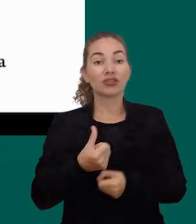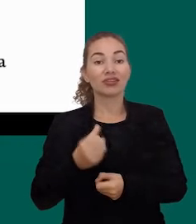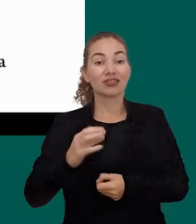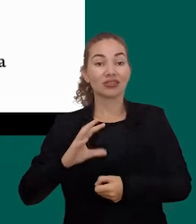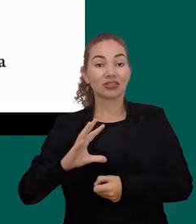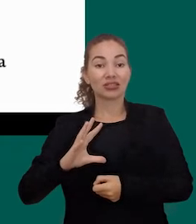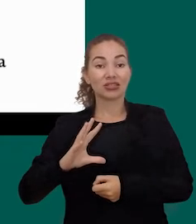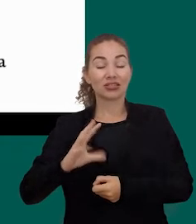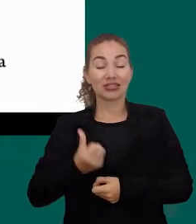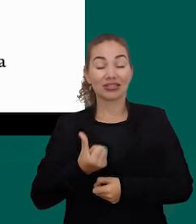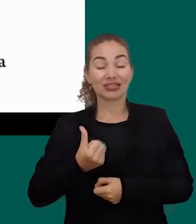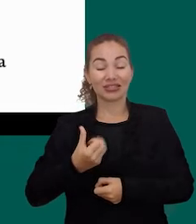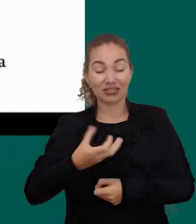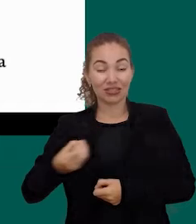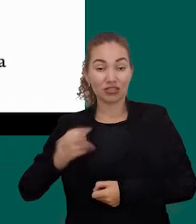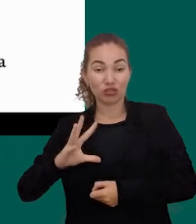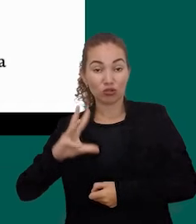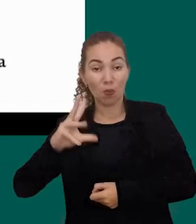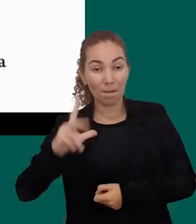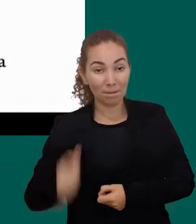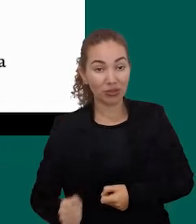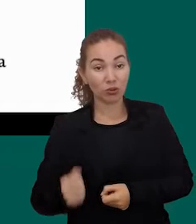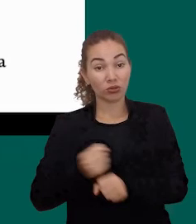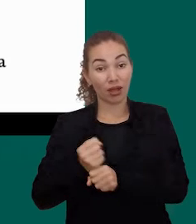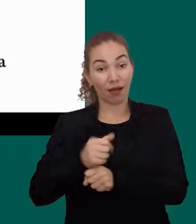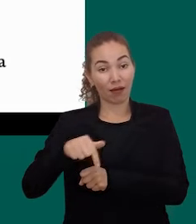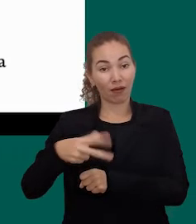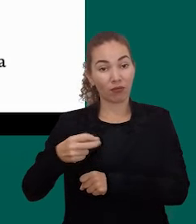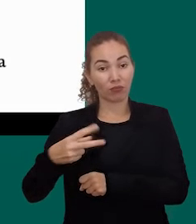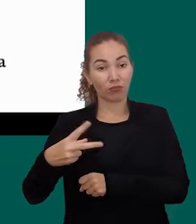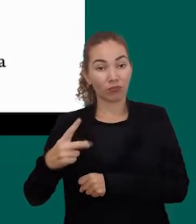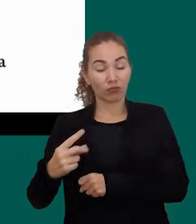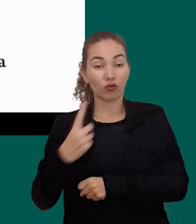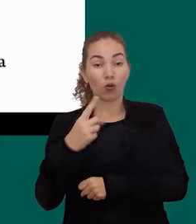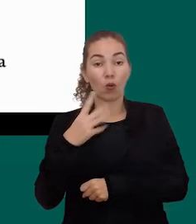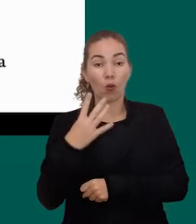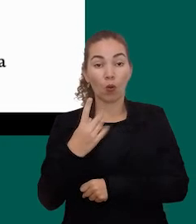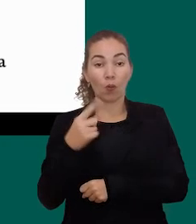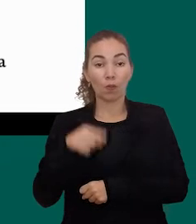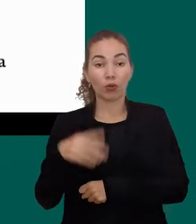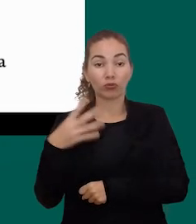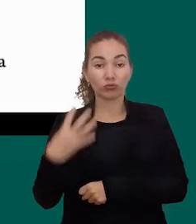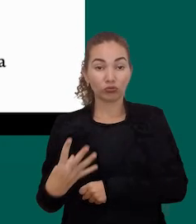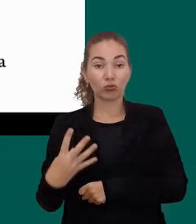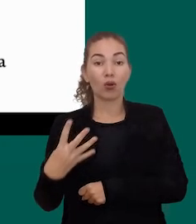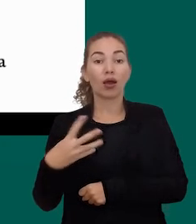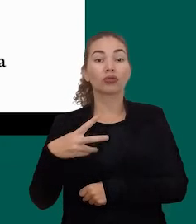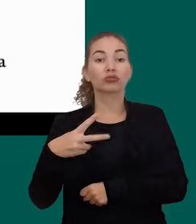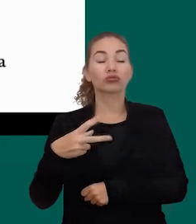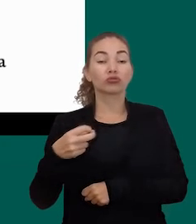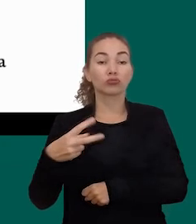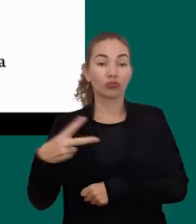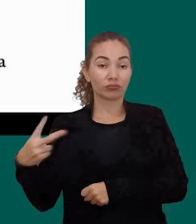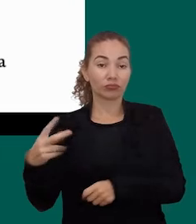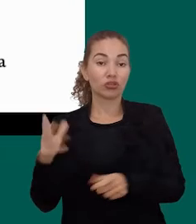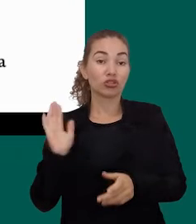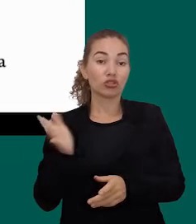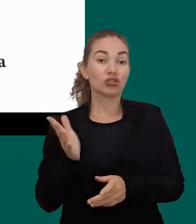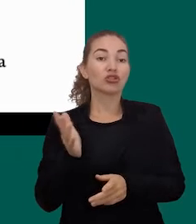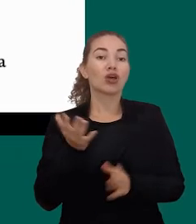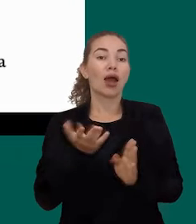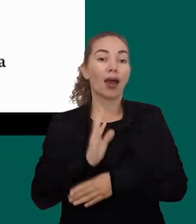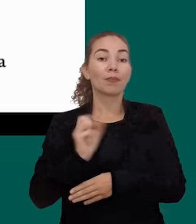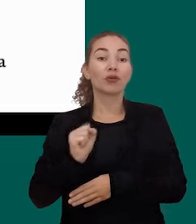milhões e 1 bilhão de doses no ano de 2021 e 1,4 bilhão de doses em 2022. Já tem uso aprovado na Suíça e